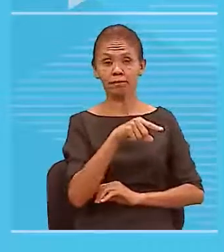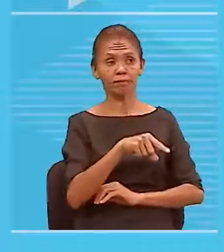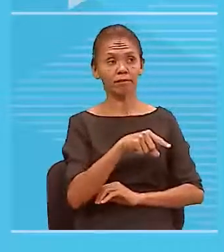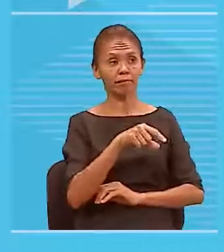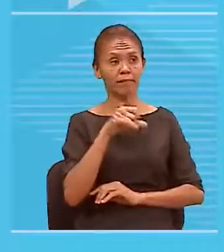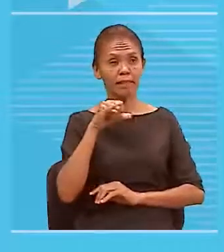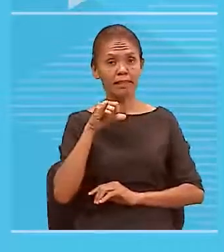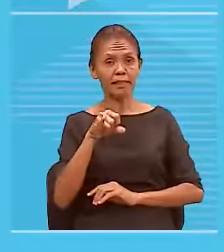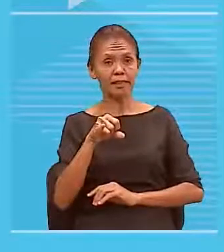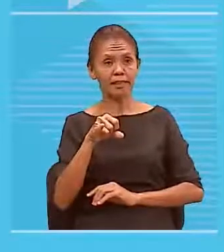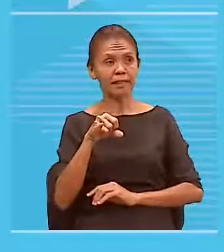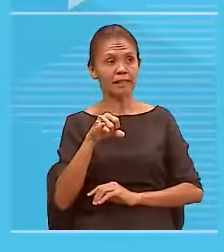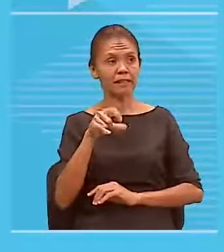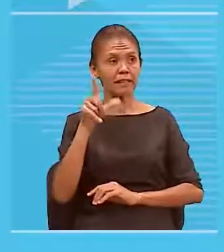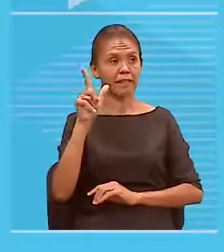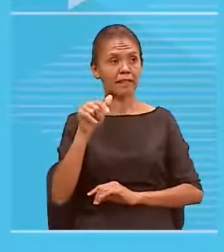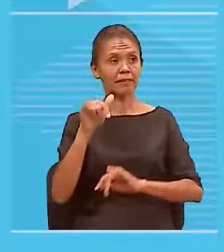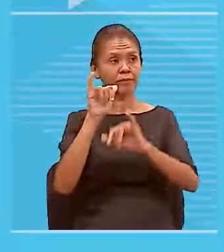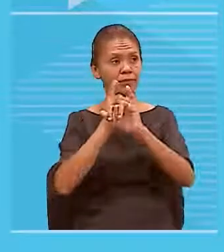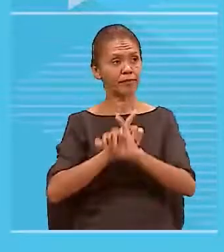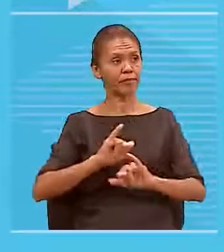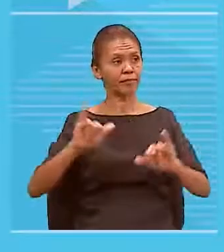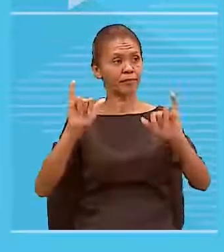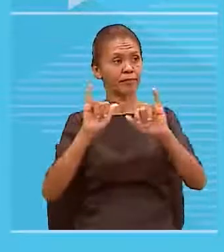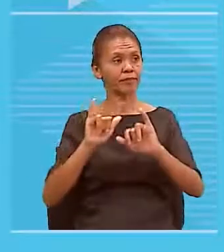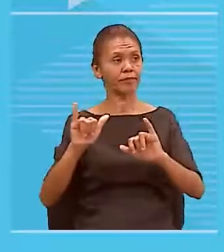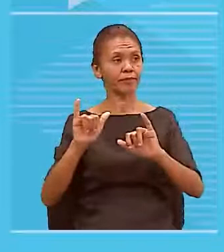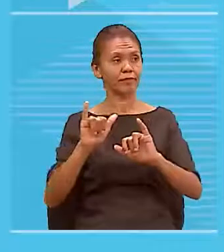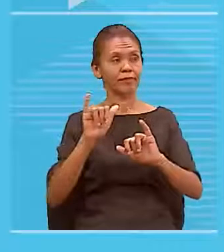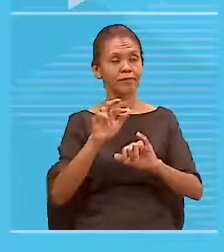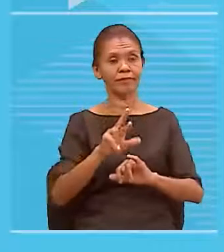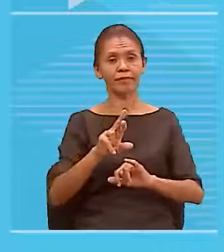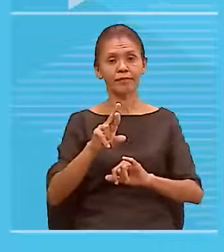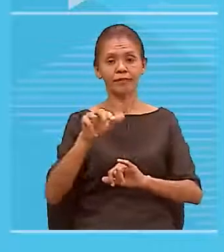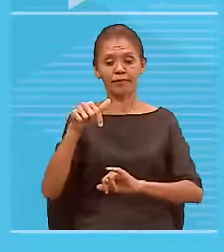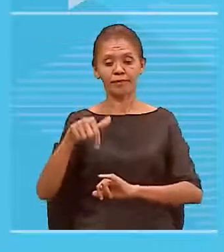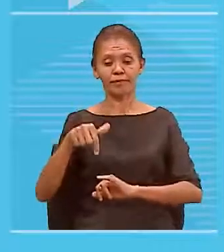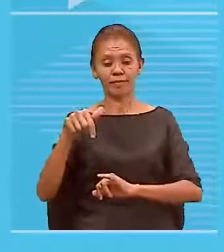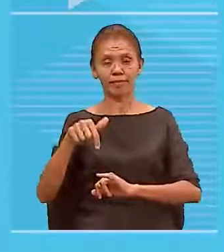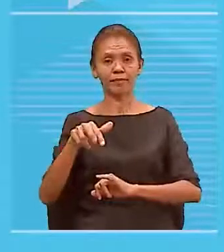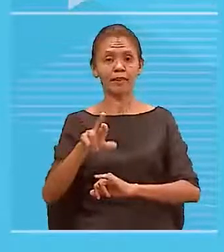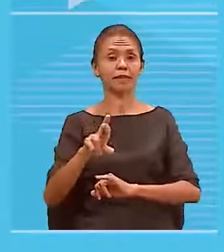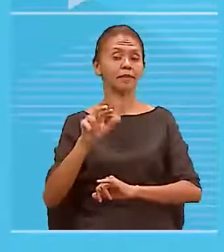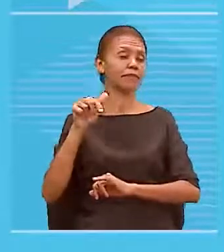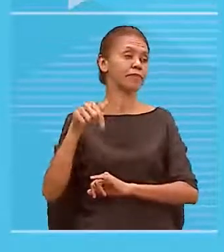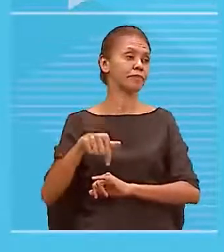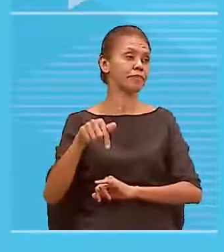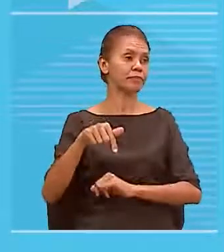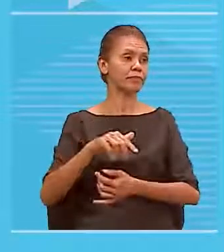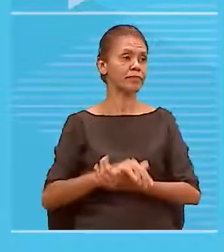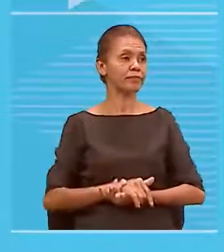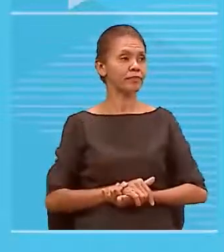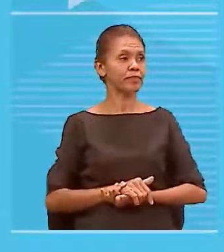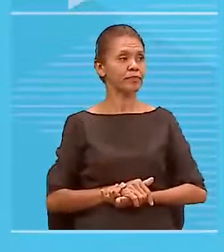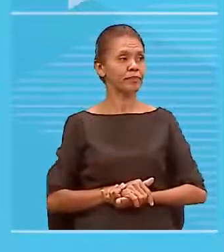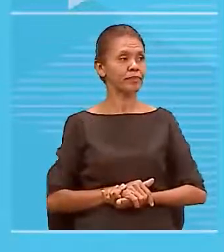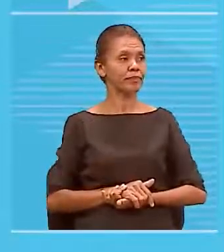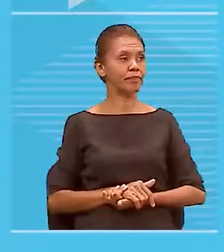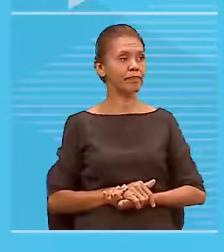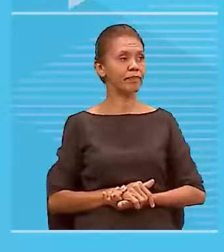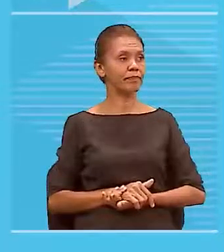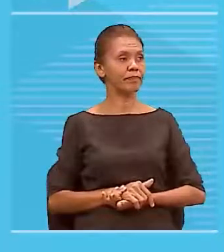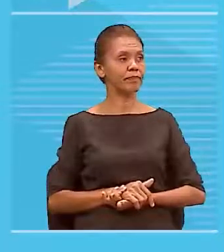era a moça do anúncio e ela disse que era aqui pronto acabou então